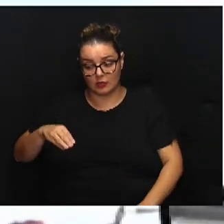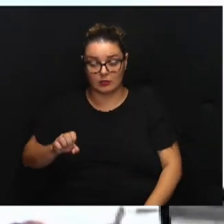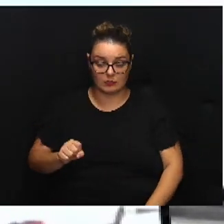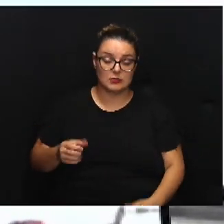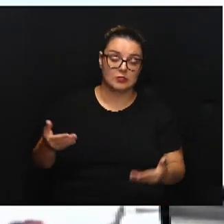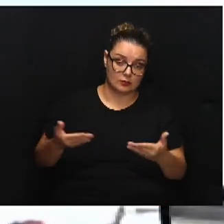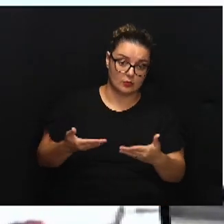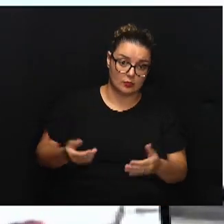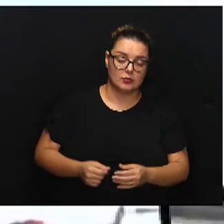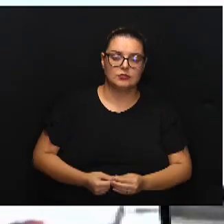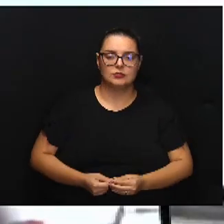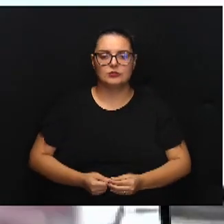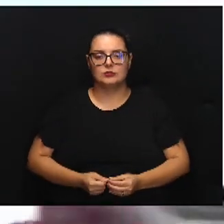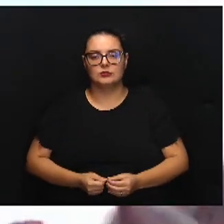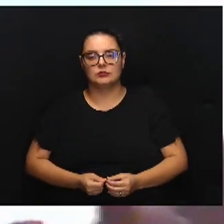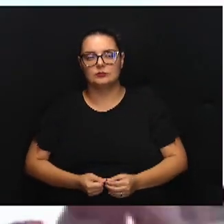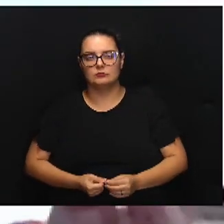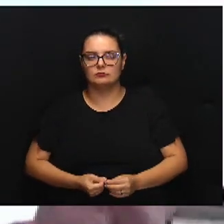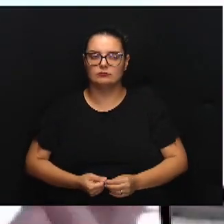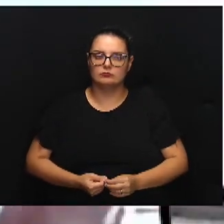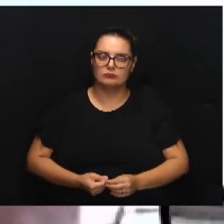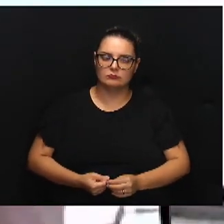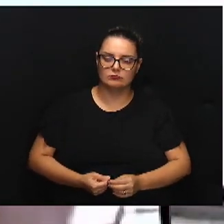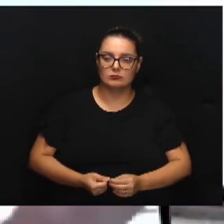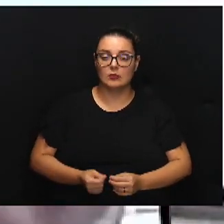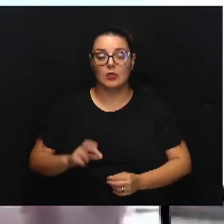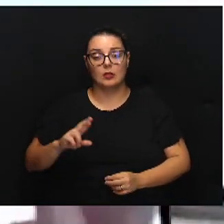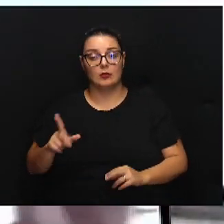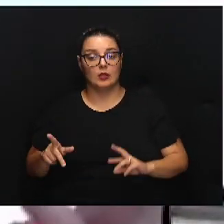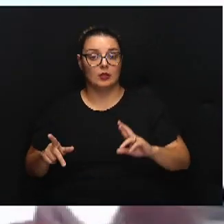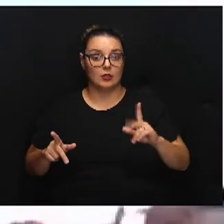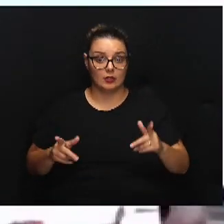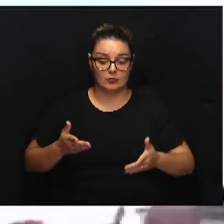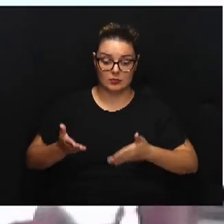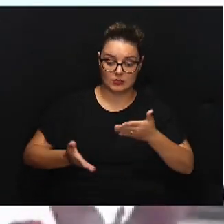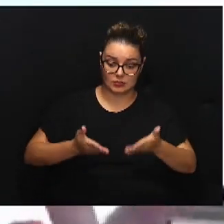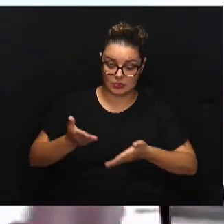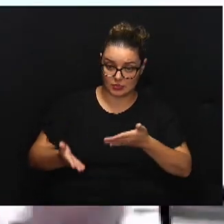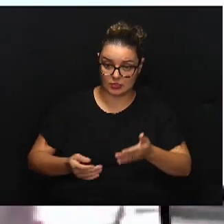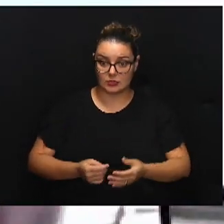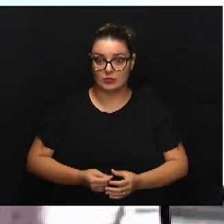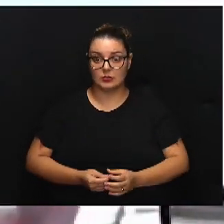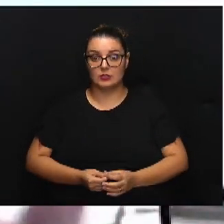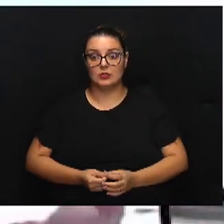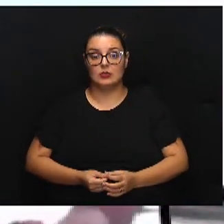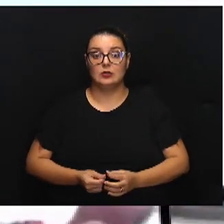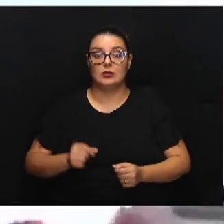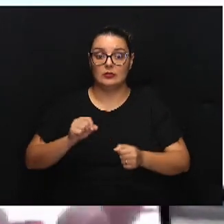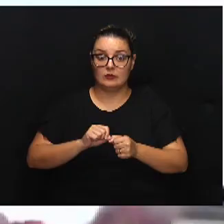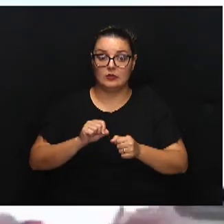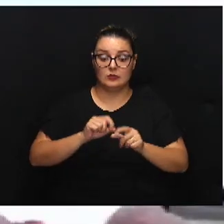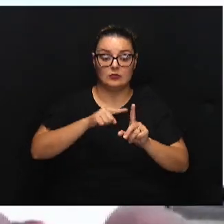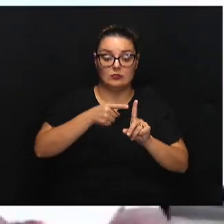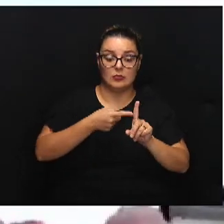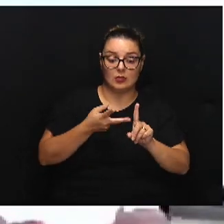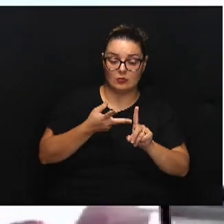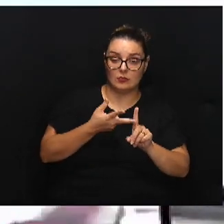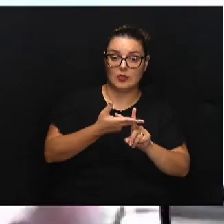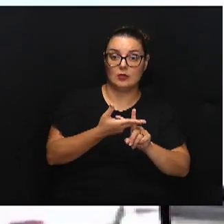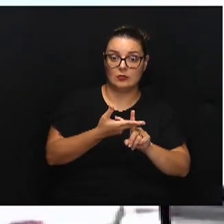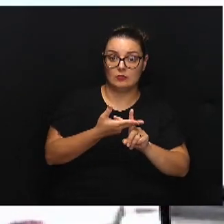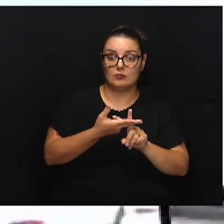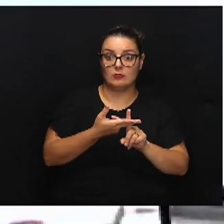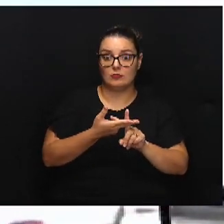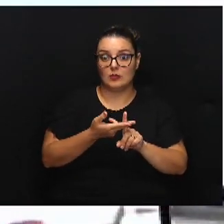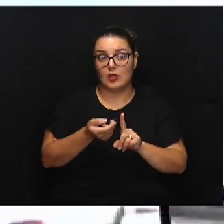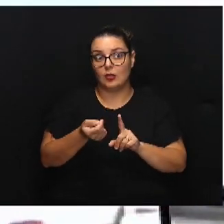hoje. Então, esta diferença de tratamento fez com que a cesárea se tornasse